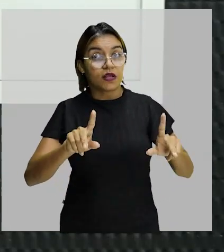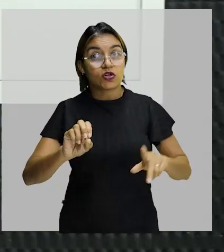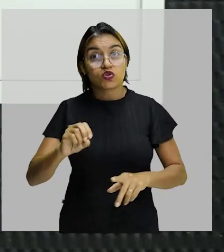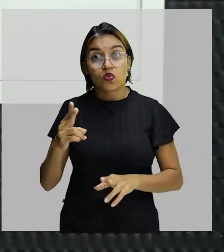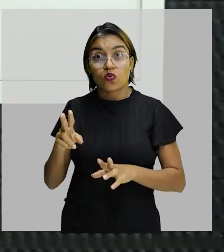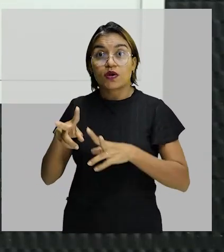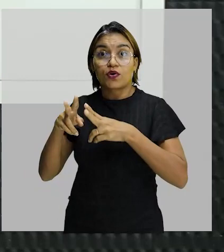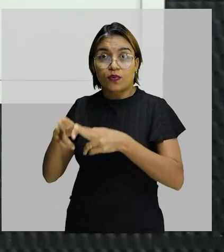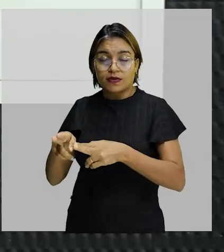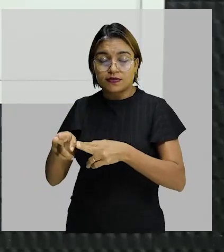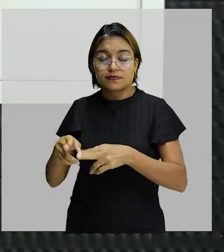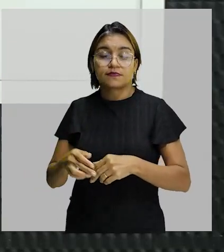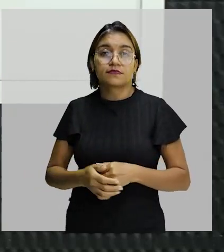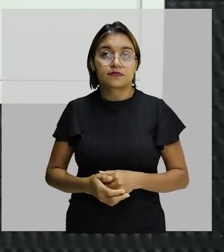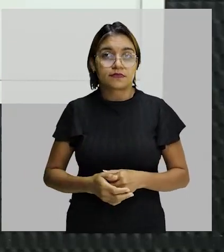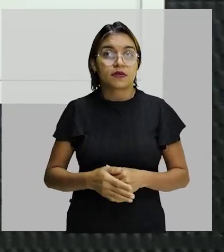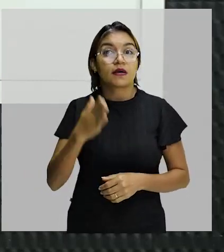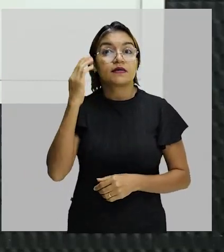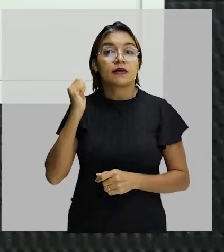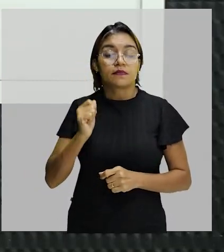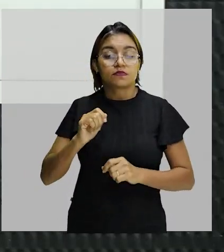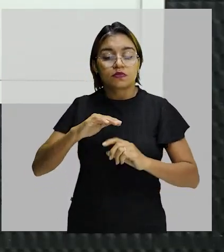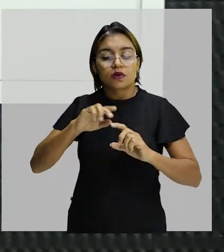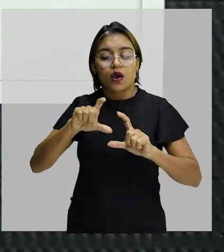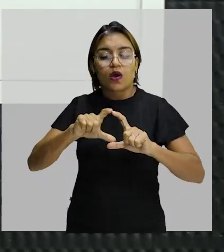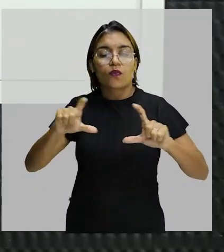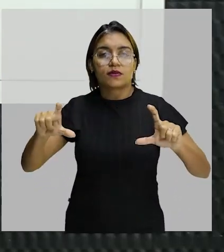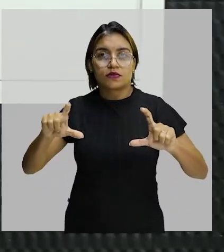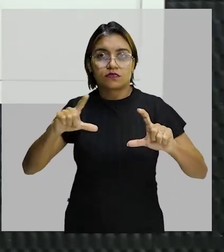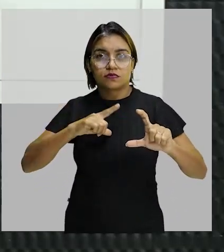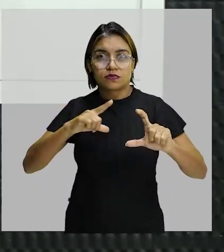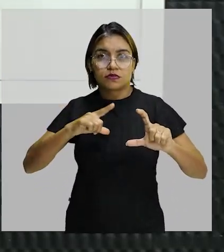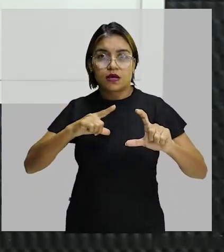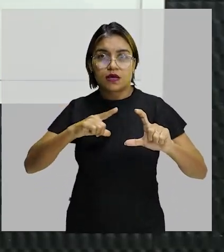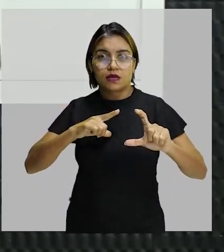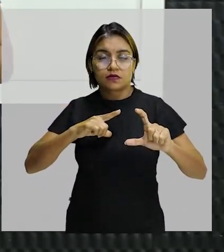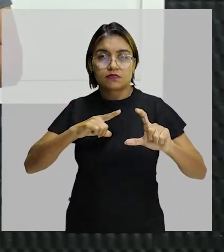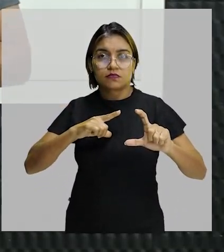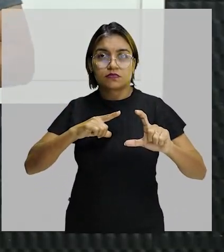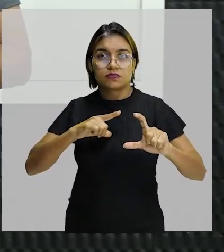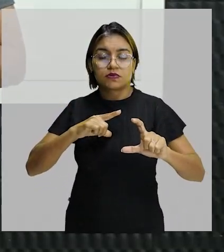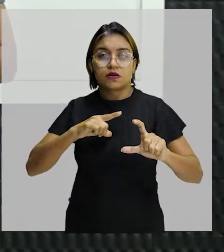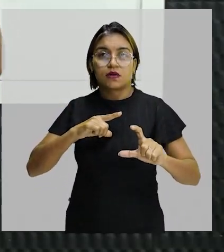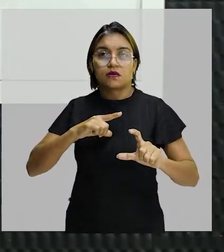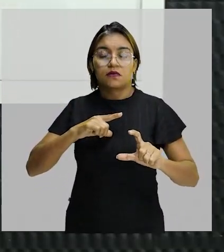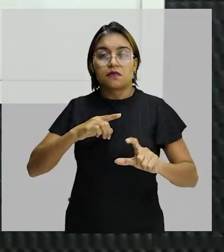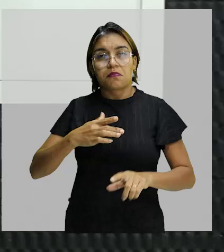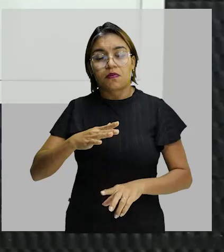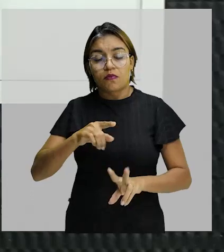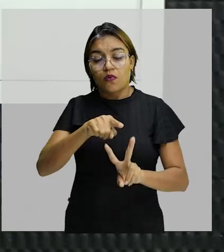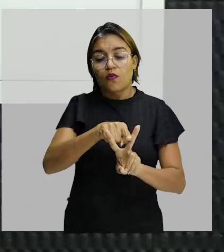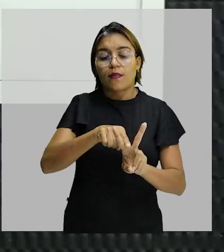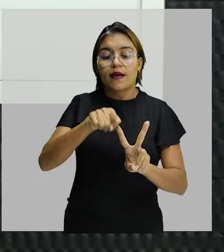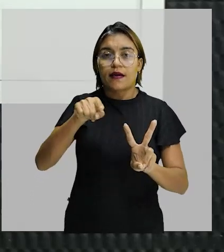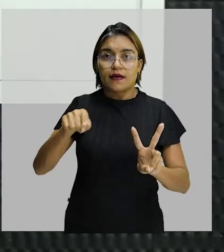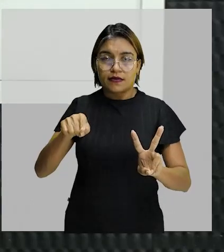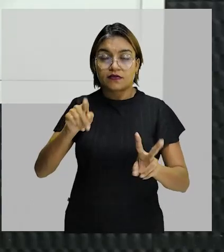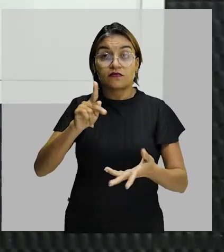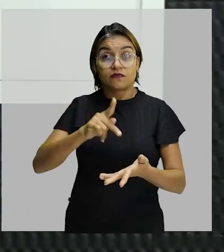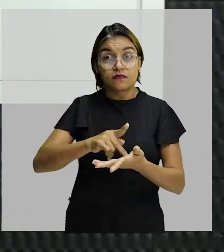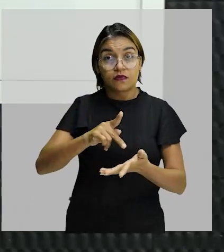gente sabe, né, que toda equação tem pelo menos uma raiz real ou